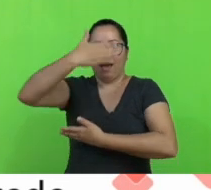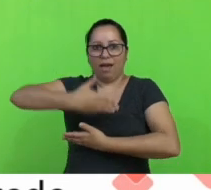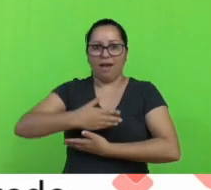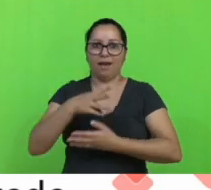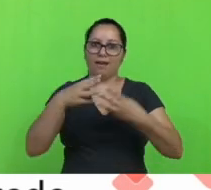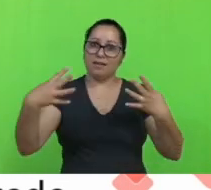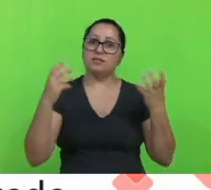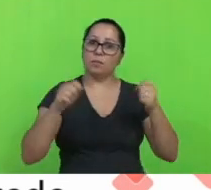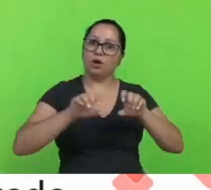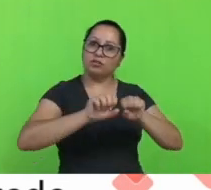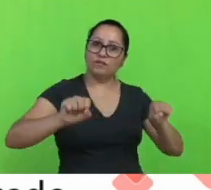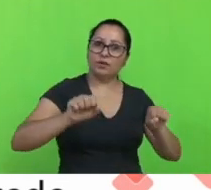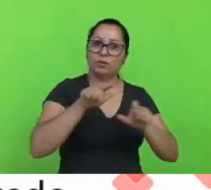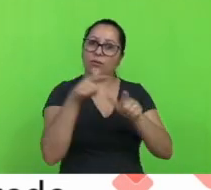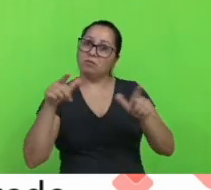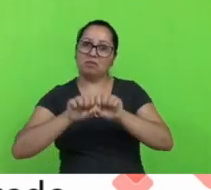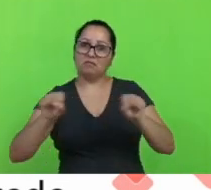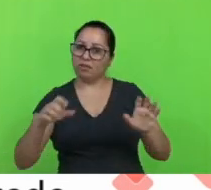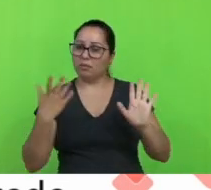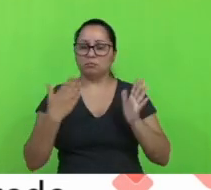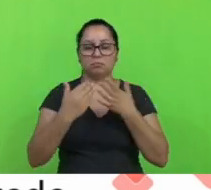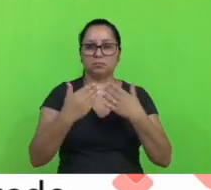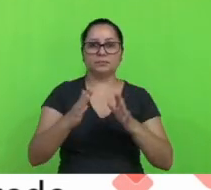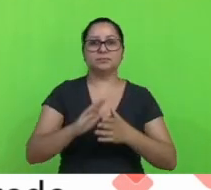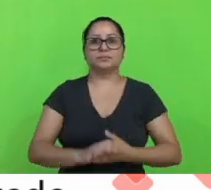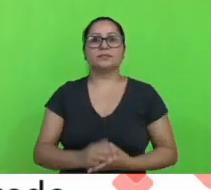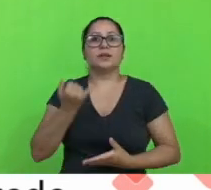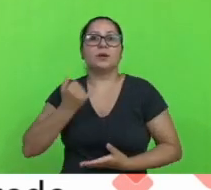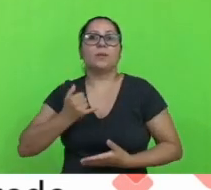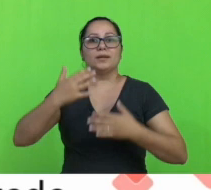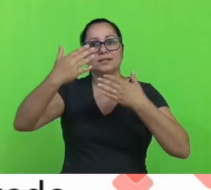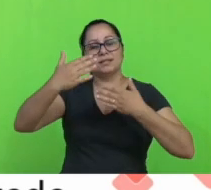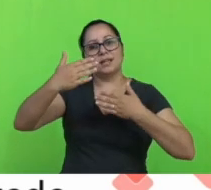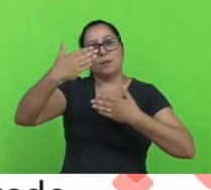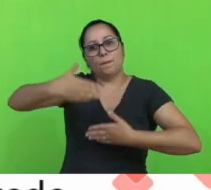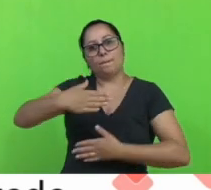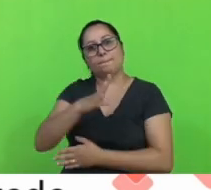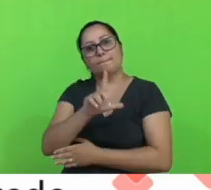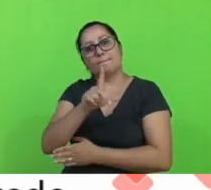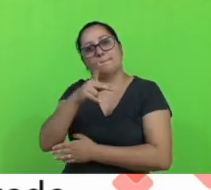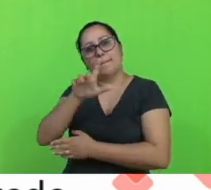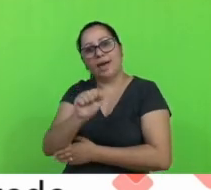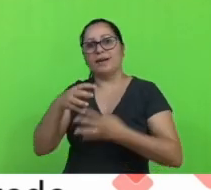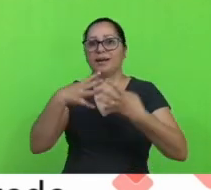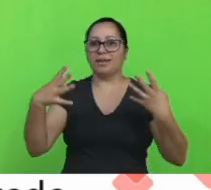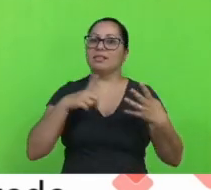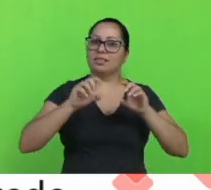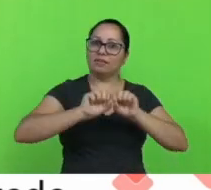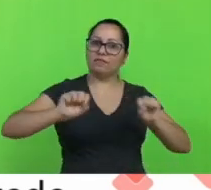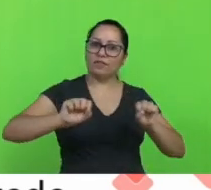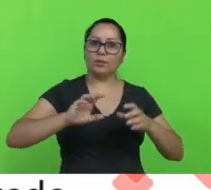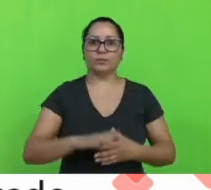ser com fios, pode ser sem fios e assim por diante. Assumindo que seja uma placa de rede com fios. Bom, então vai existir